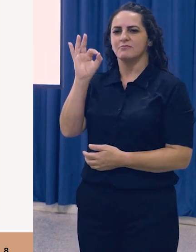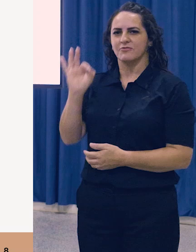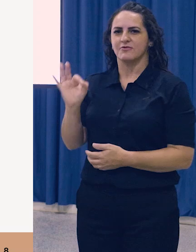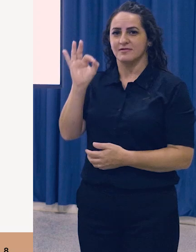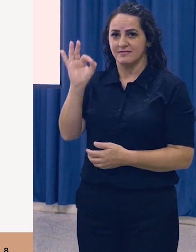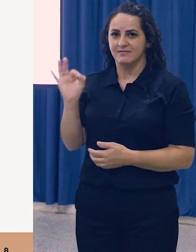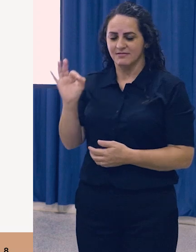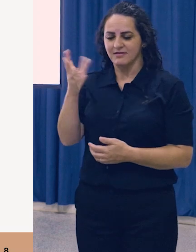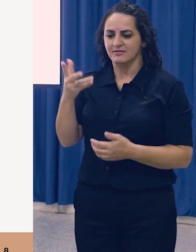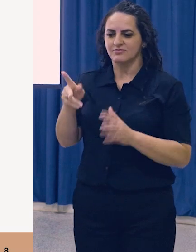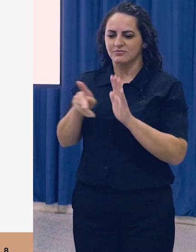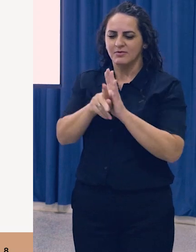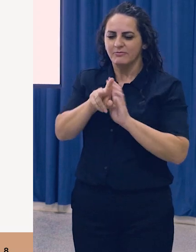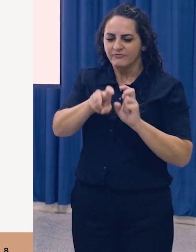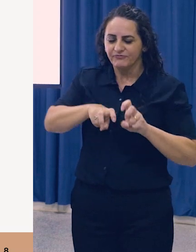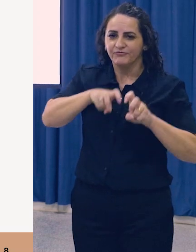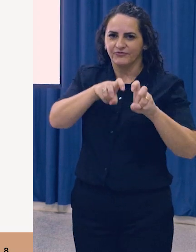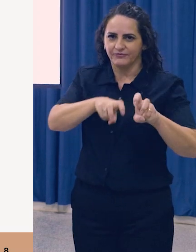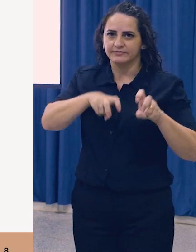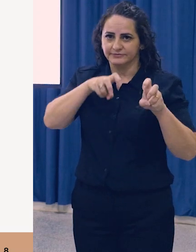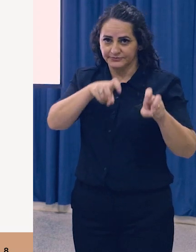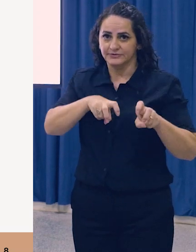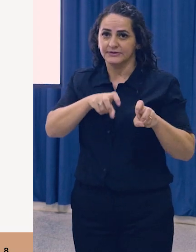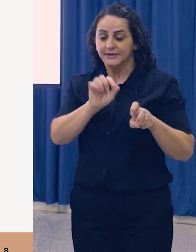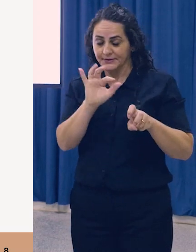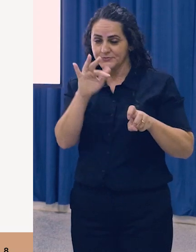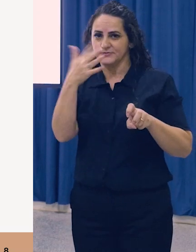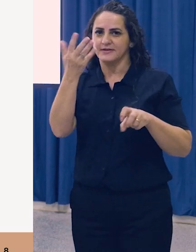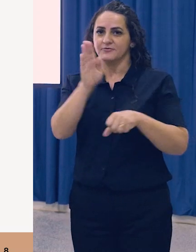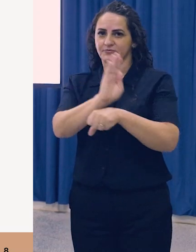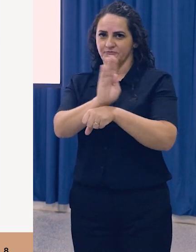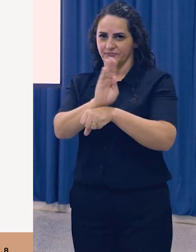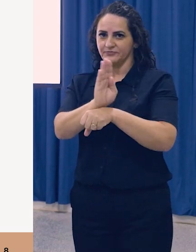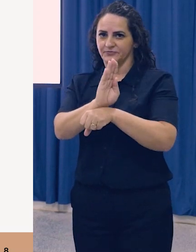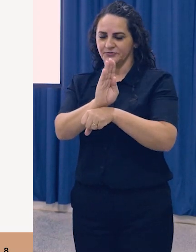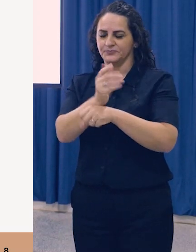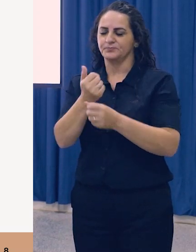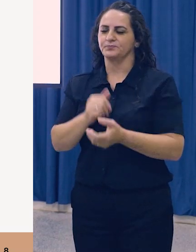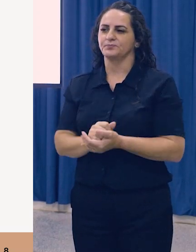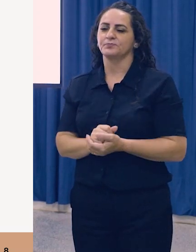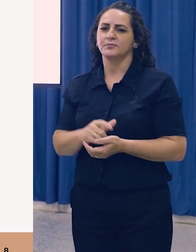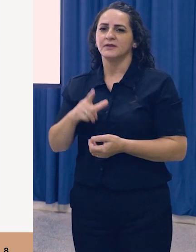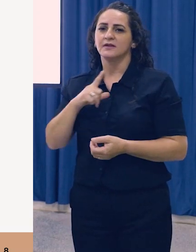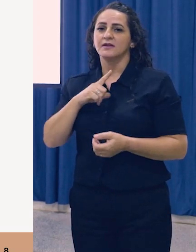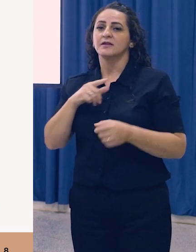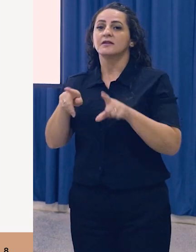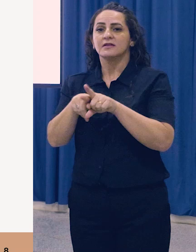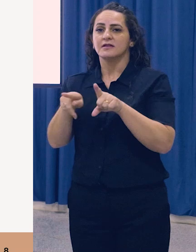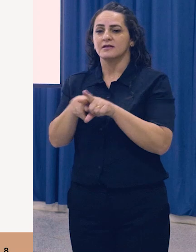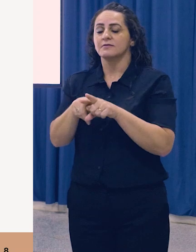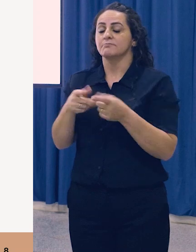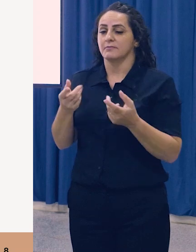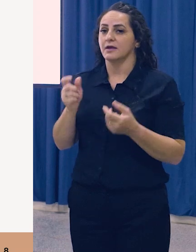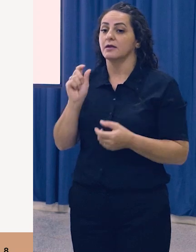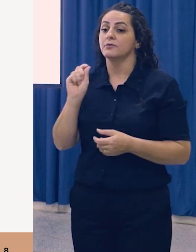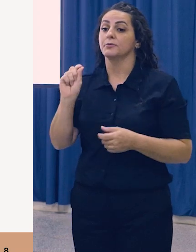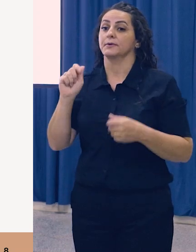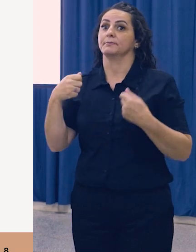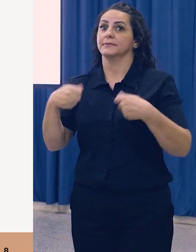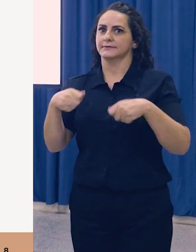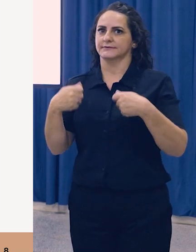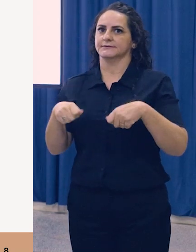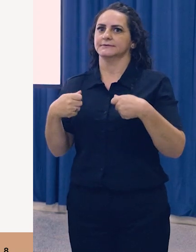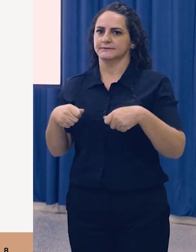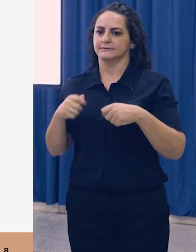fazenda, que é onde o filme se passa. E ela tem o elemento X, né? Ela tem o que precisa.